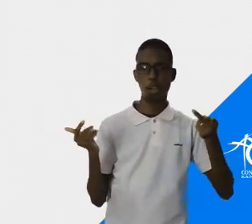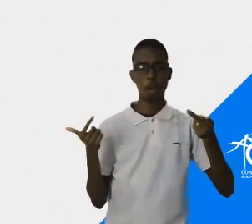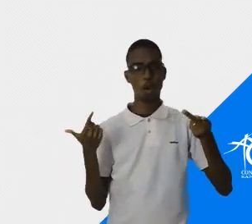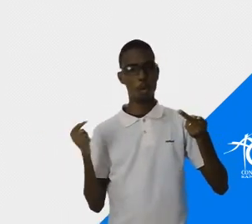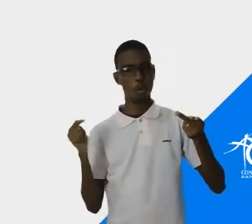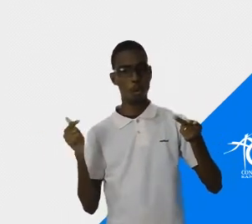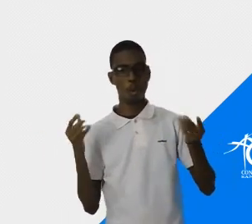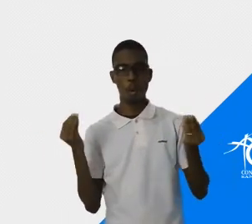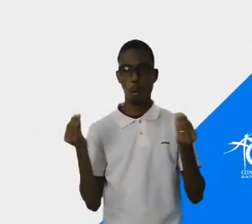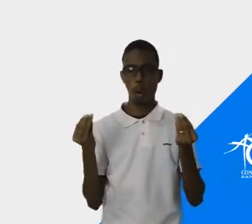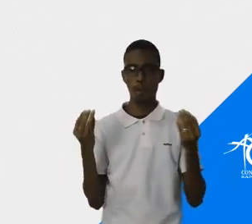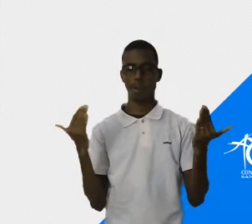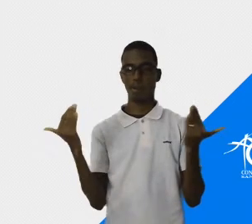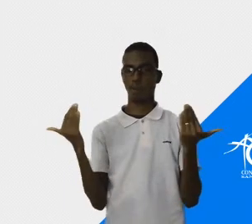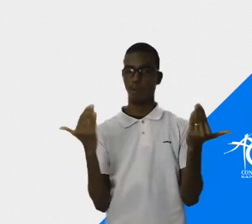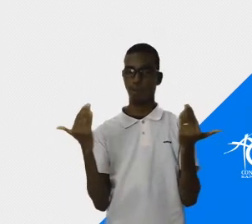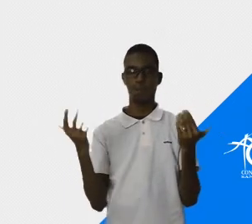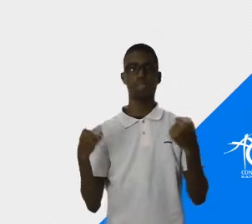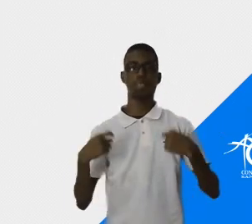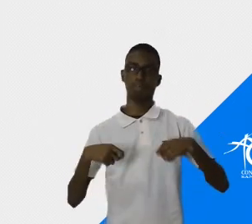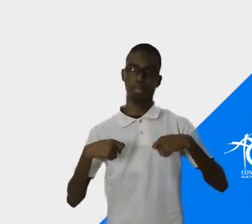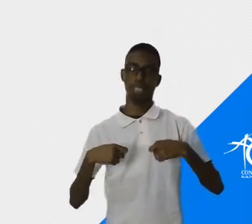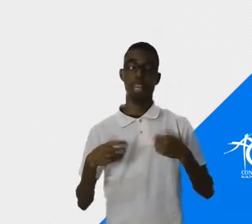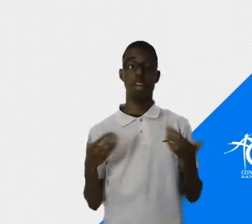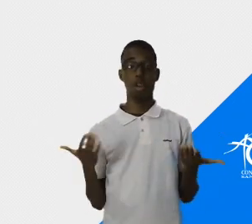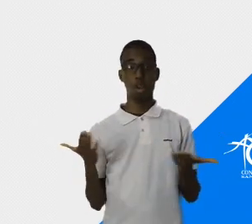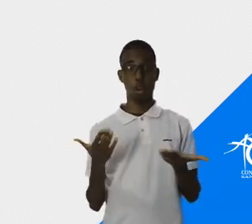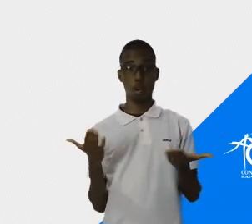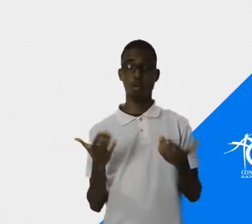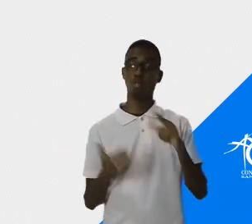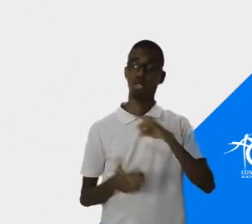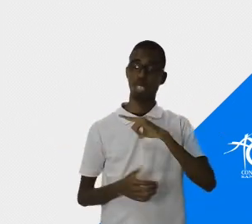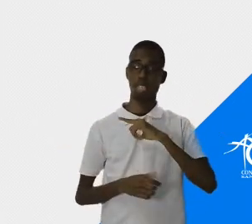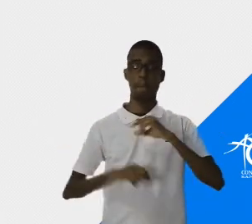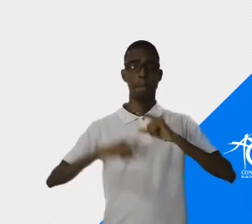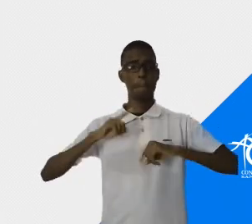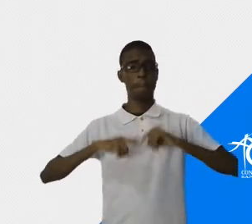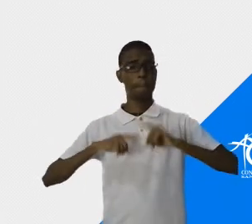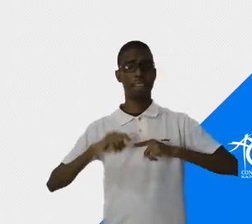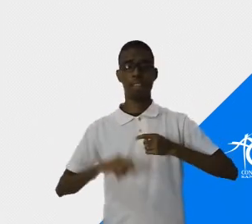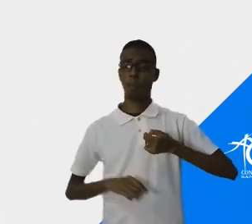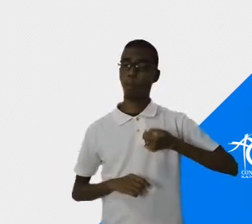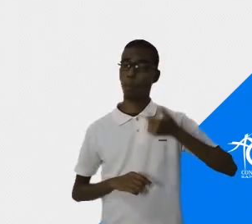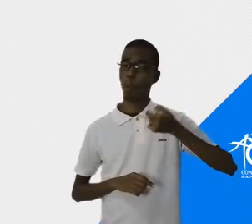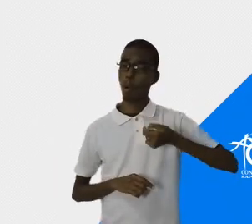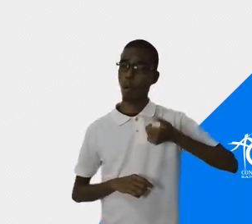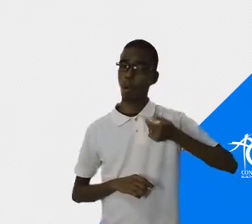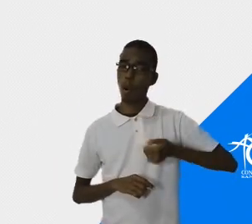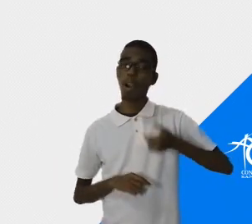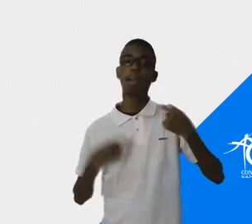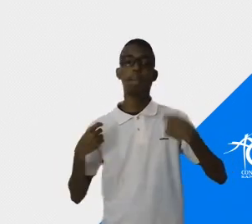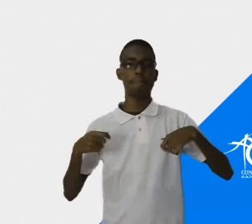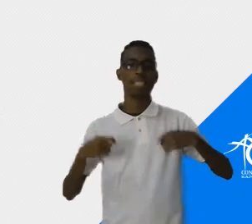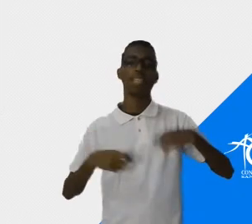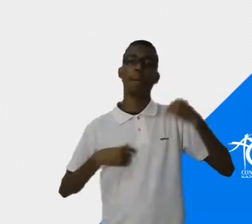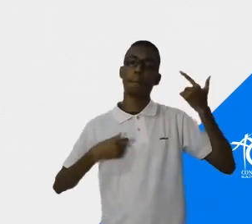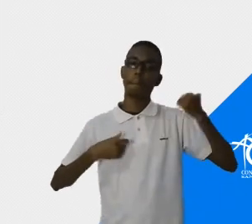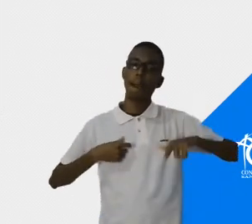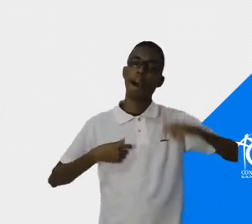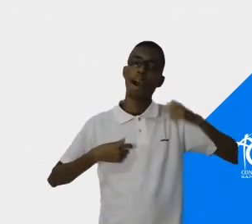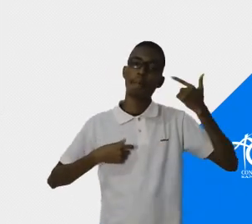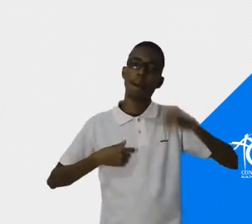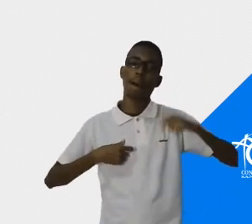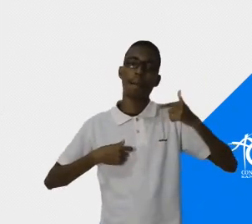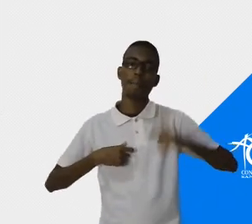relacionada ao trânsito. E hoje nós temos poucos instrumentos, e necessitamos desenvolver mais instrumentos com critério preditivo. Os